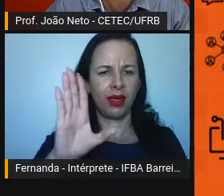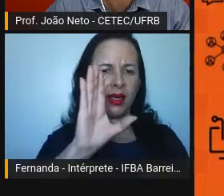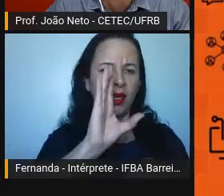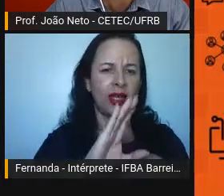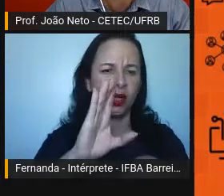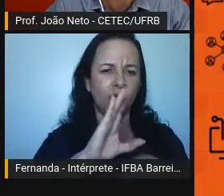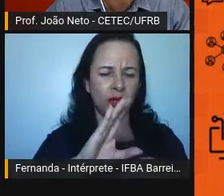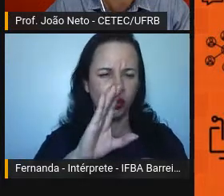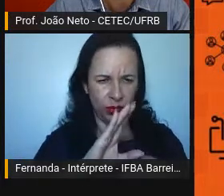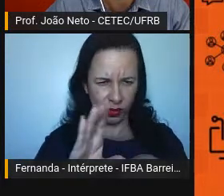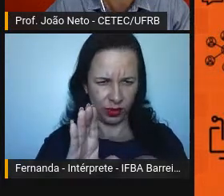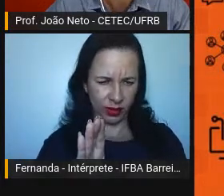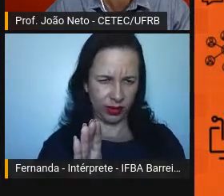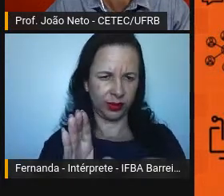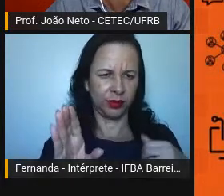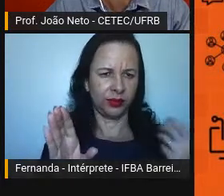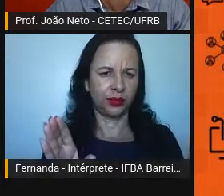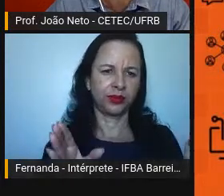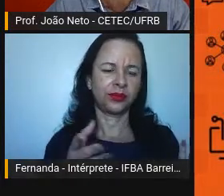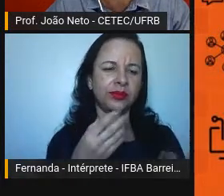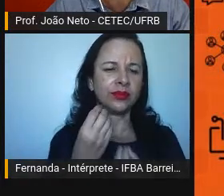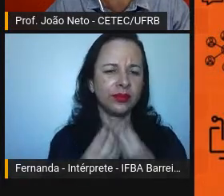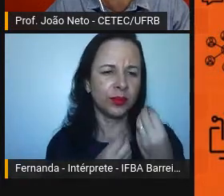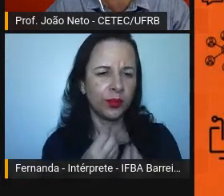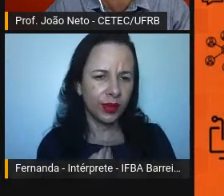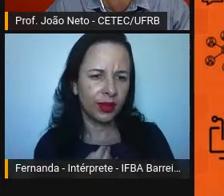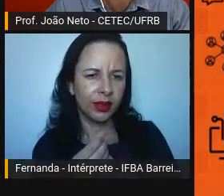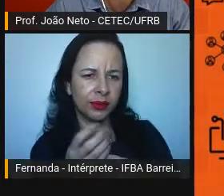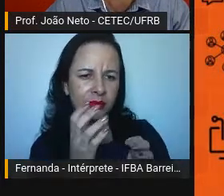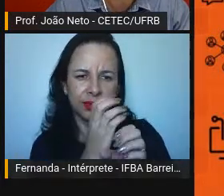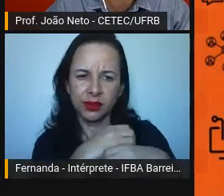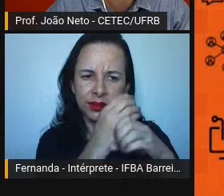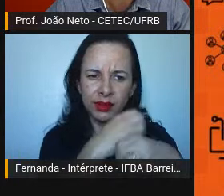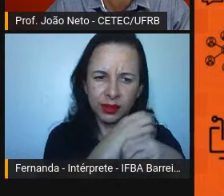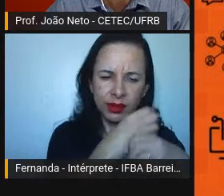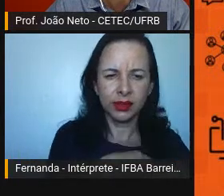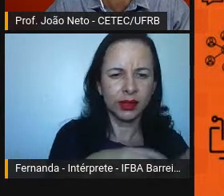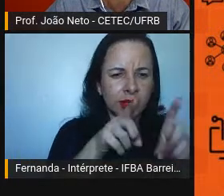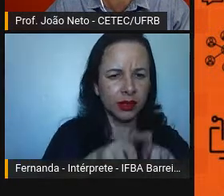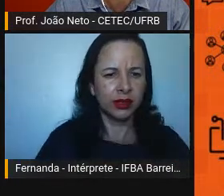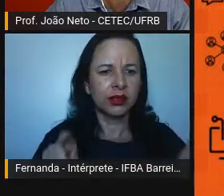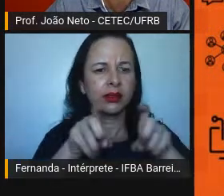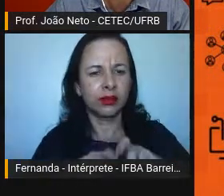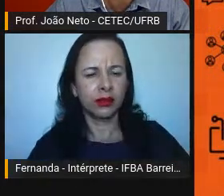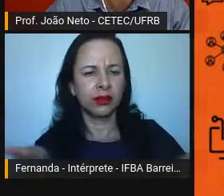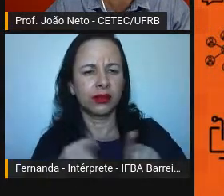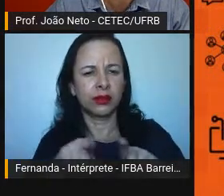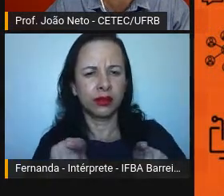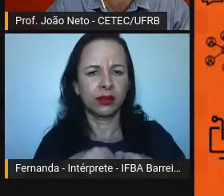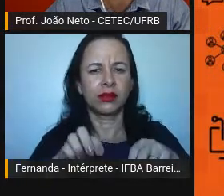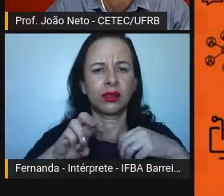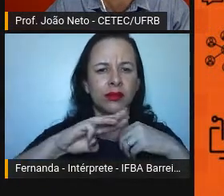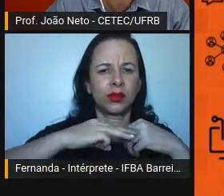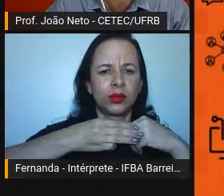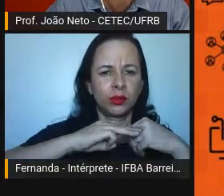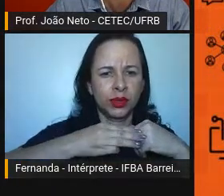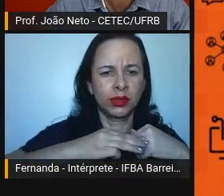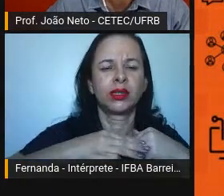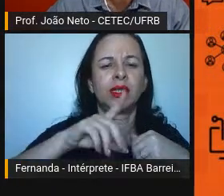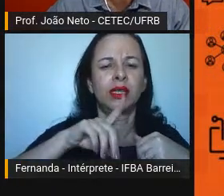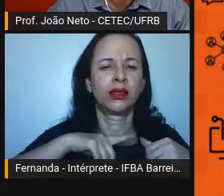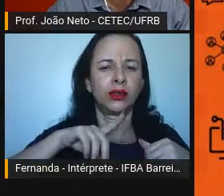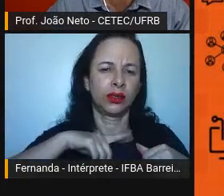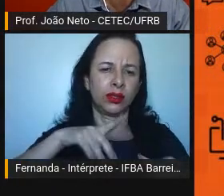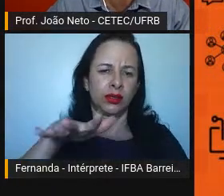de graduação em engenharia de computação também no mestrado de gestão de políticas públicas na linha de pesquisa Ciência Tecnologia